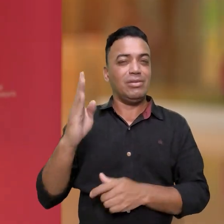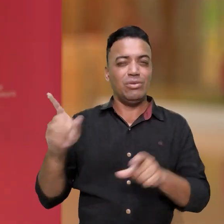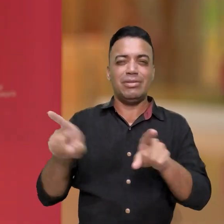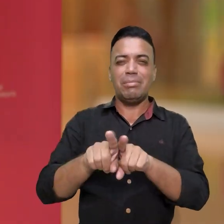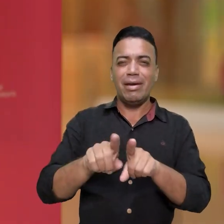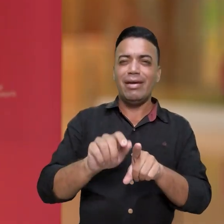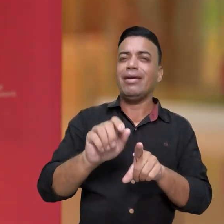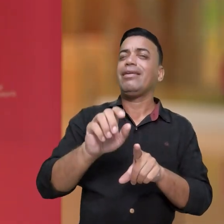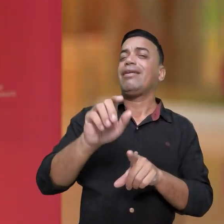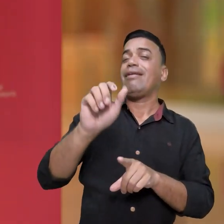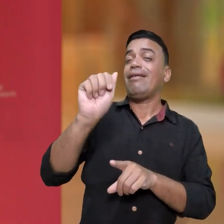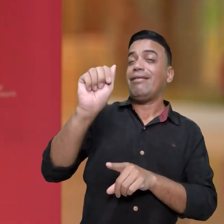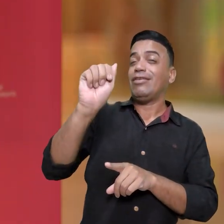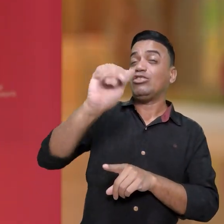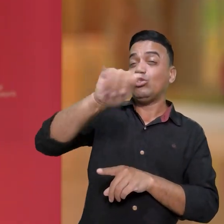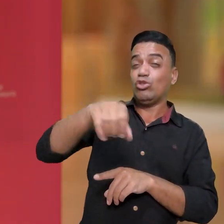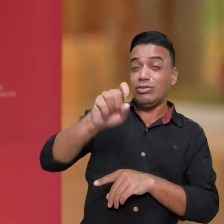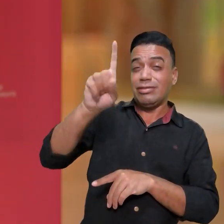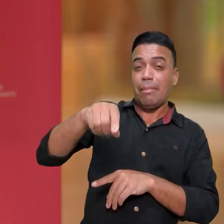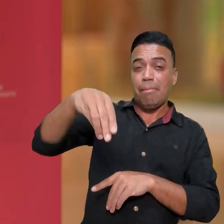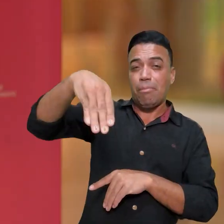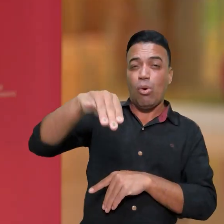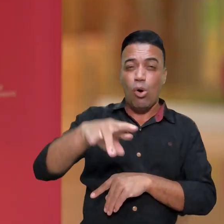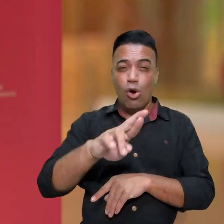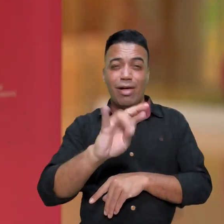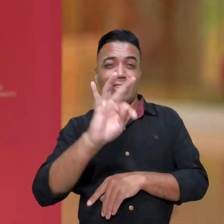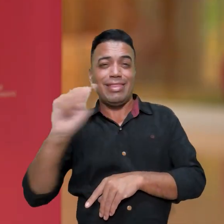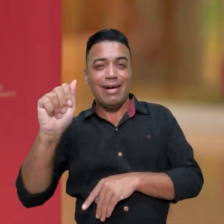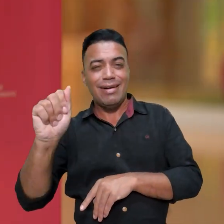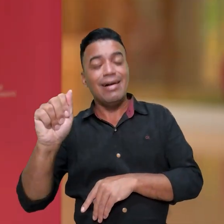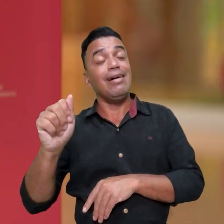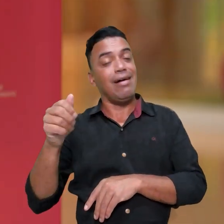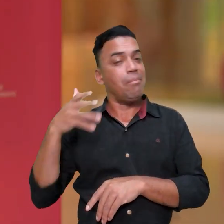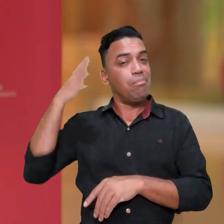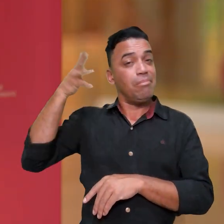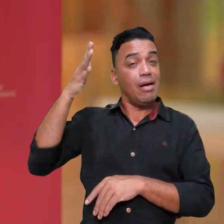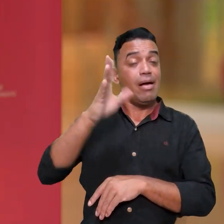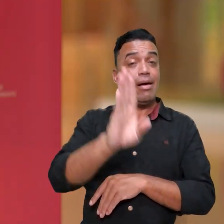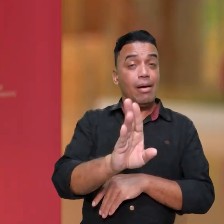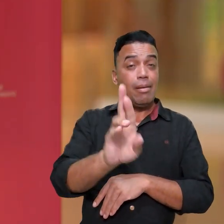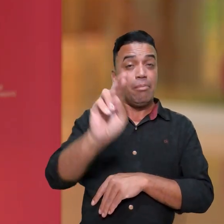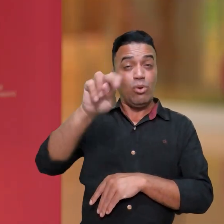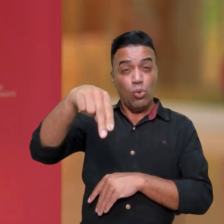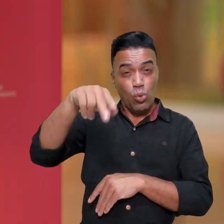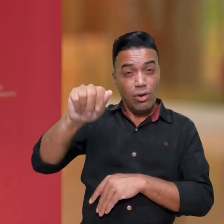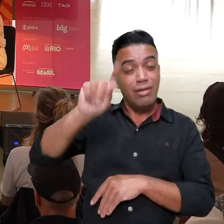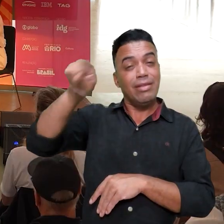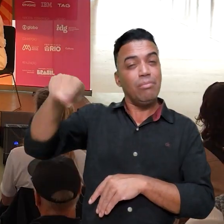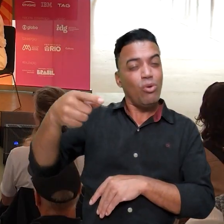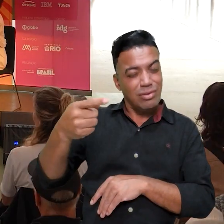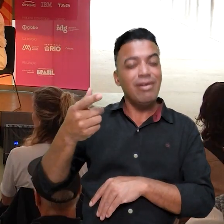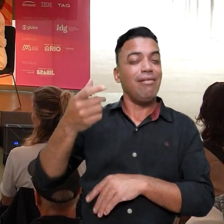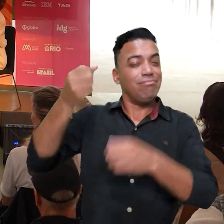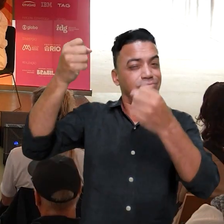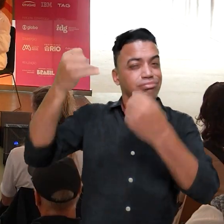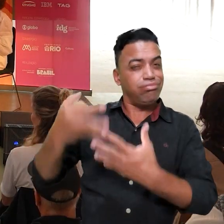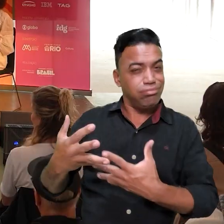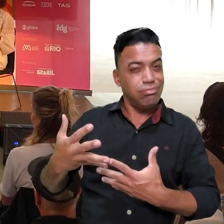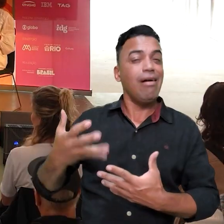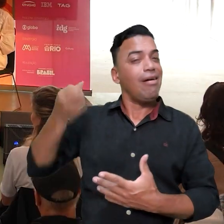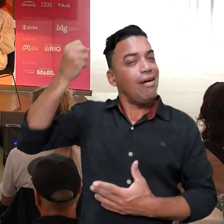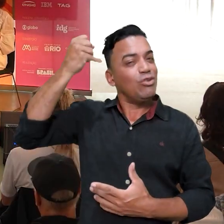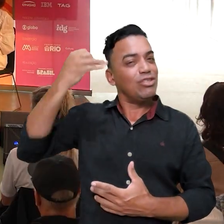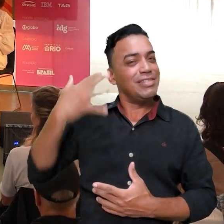Mota, jornalista, escritor. Eu vou passar a palavra para a Bruna e depois para o Aidano, para eles fazerem também a autodescrição.